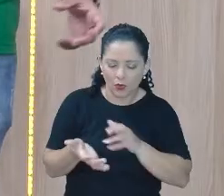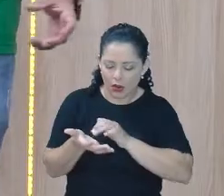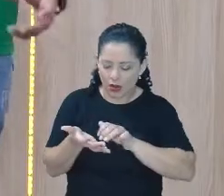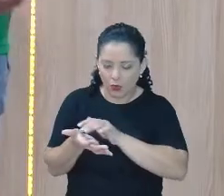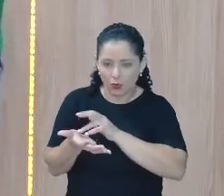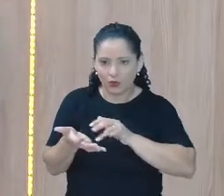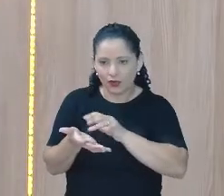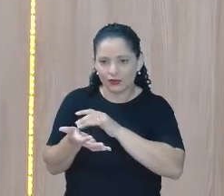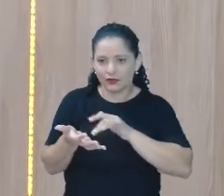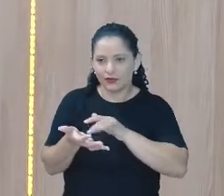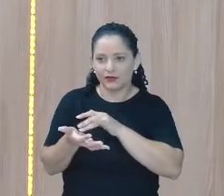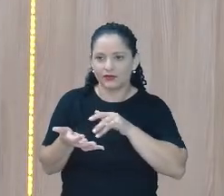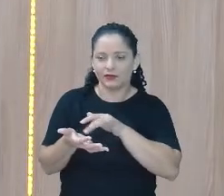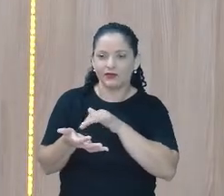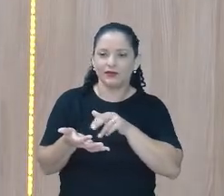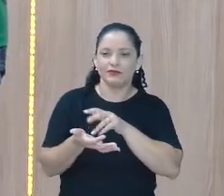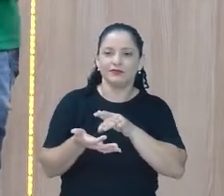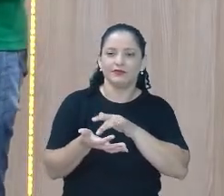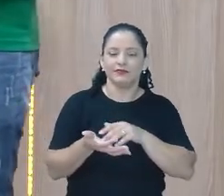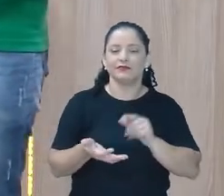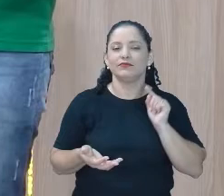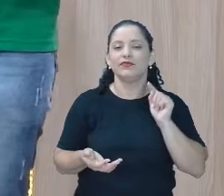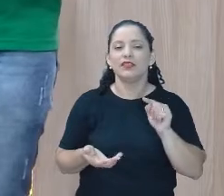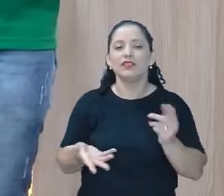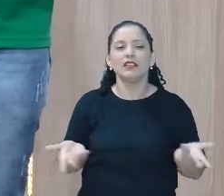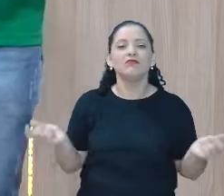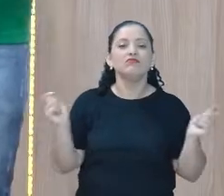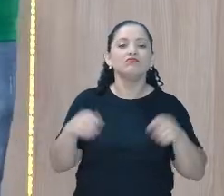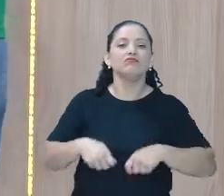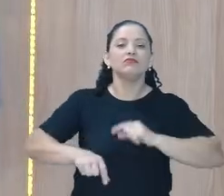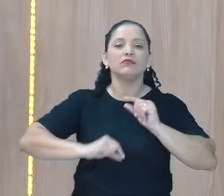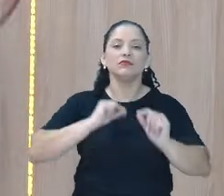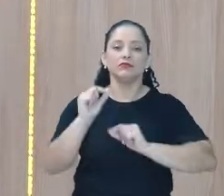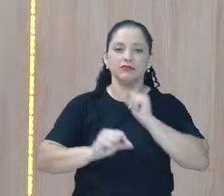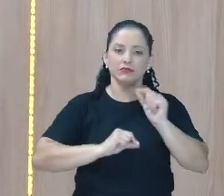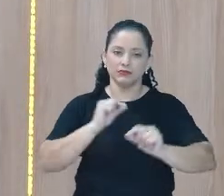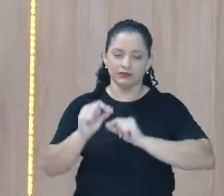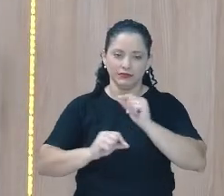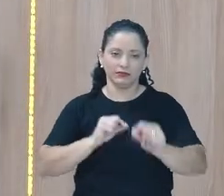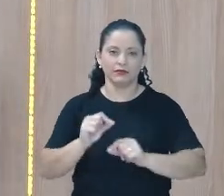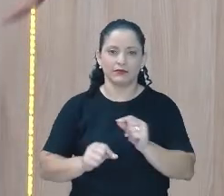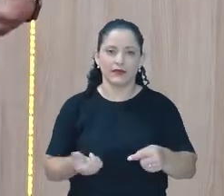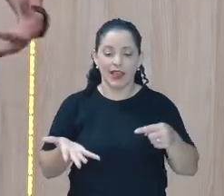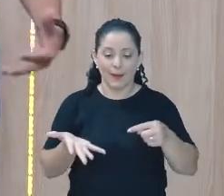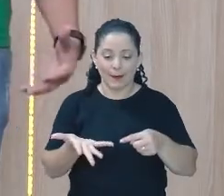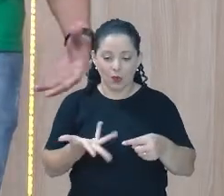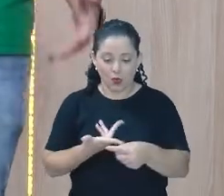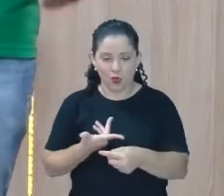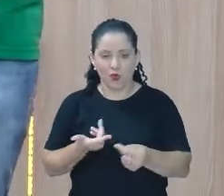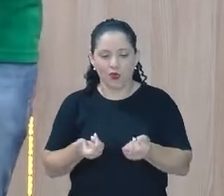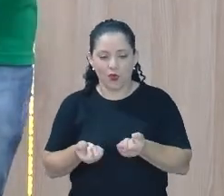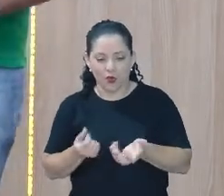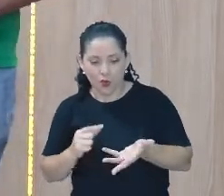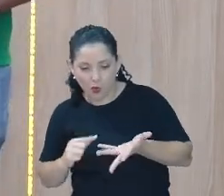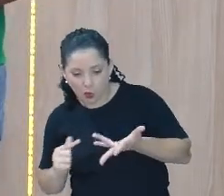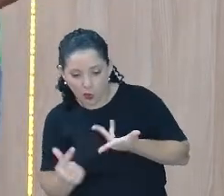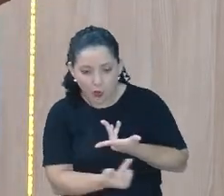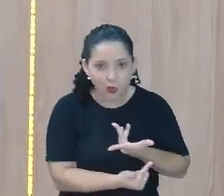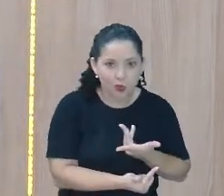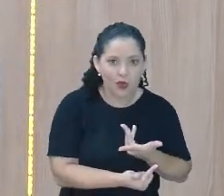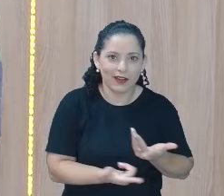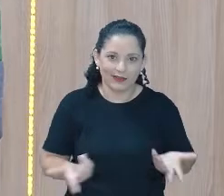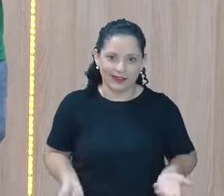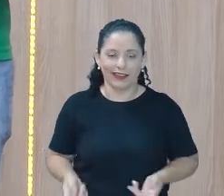uma calculadora, tá? Você vai ter que dividir aí na mão, tá? E eu vou colocar